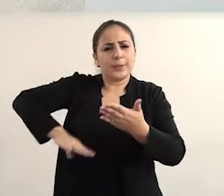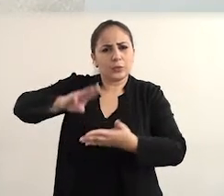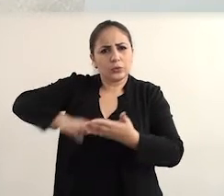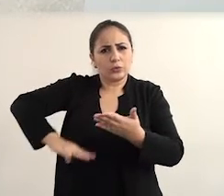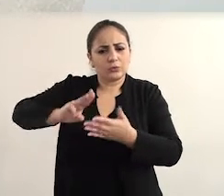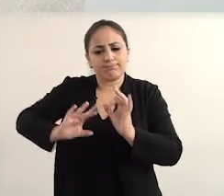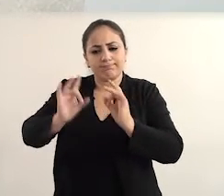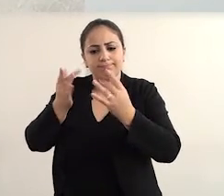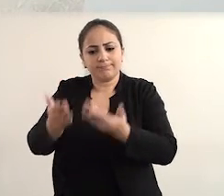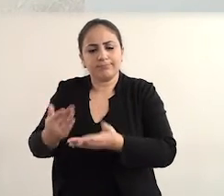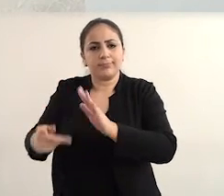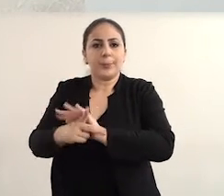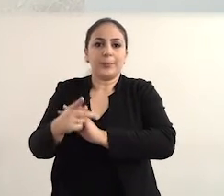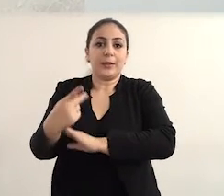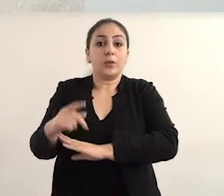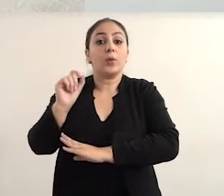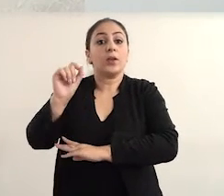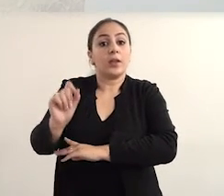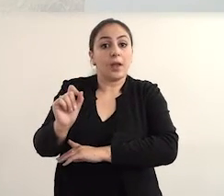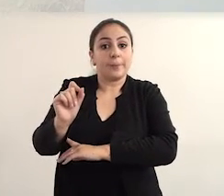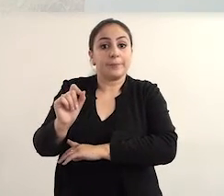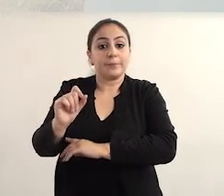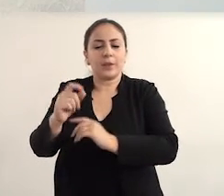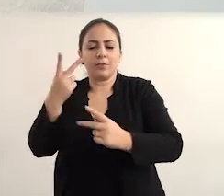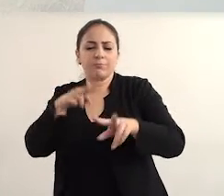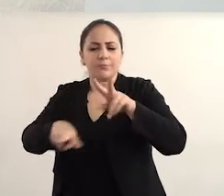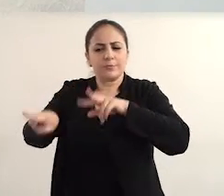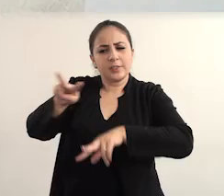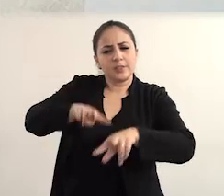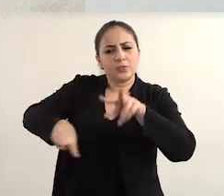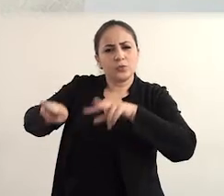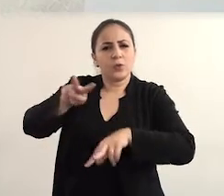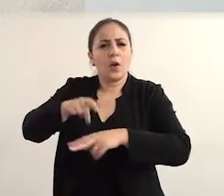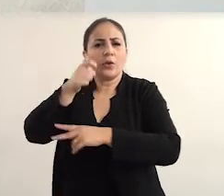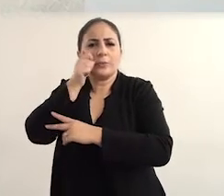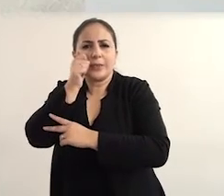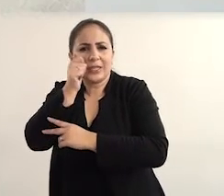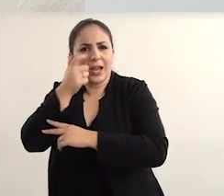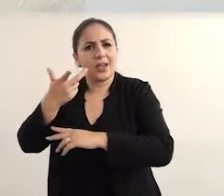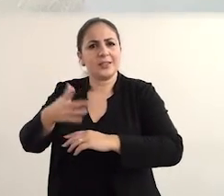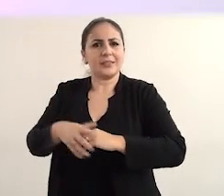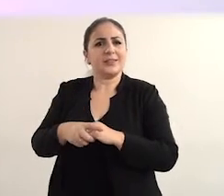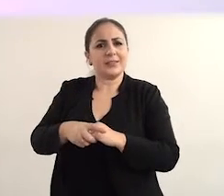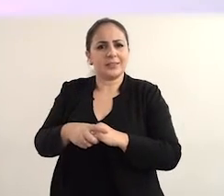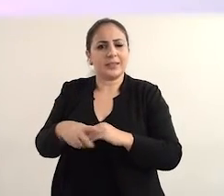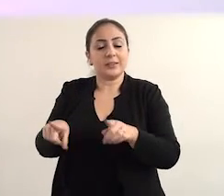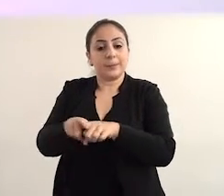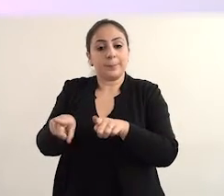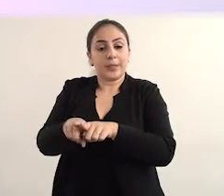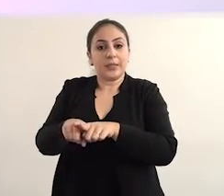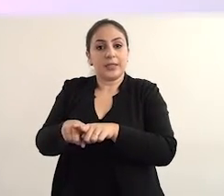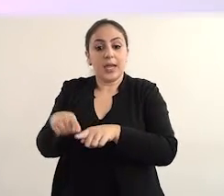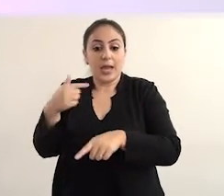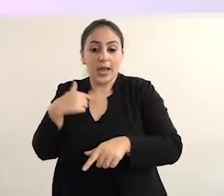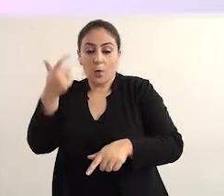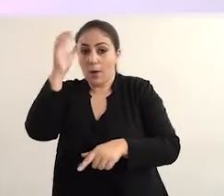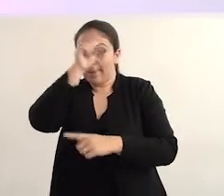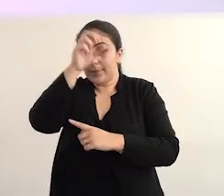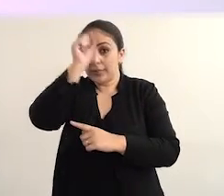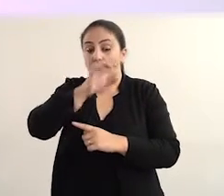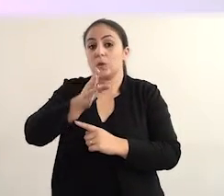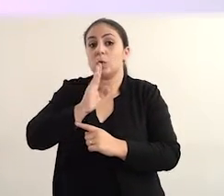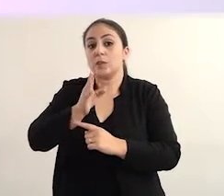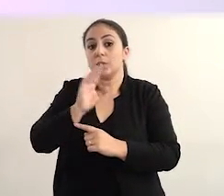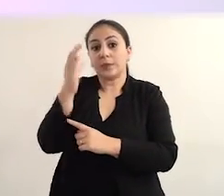metodológica voltada para eles, que é essa coisa do visual, da vivência, né? Então, eu vou aprender